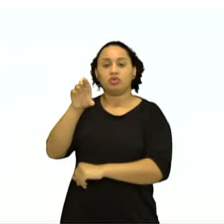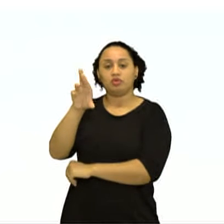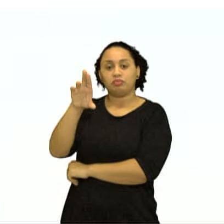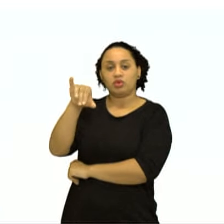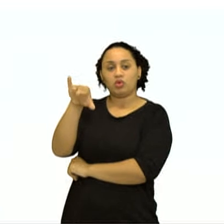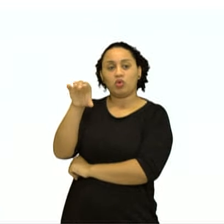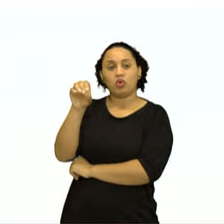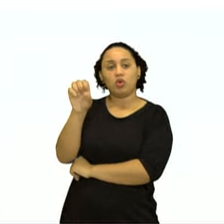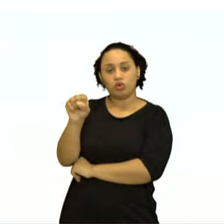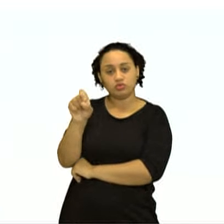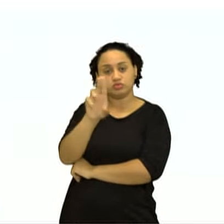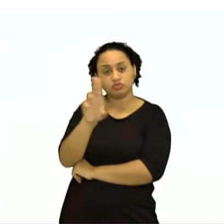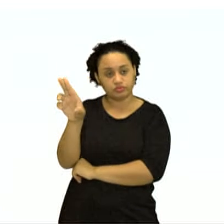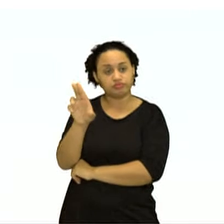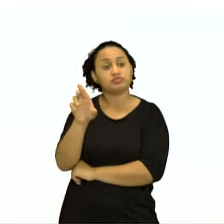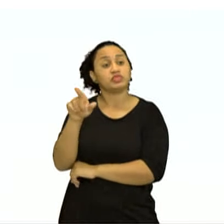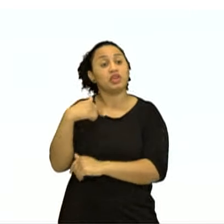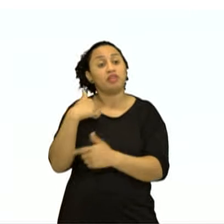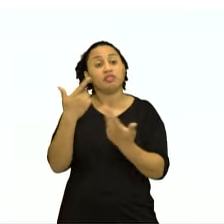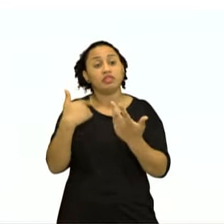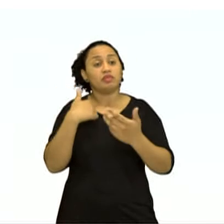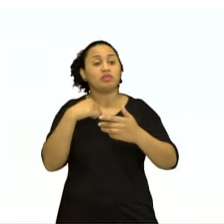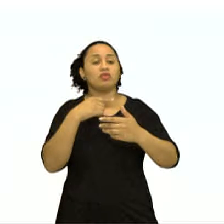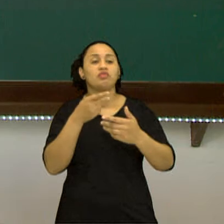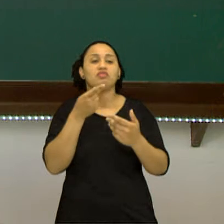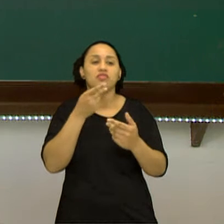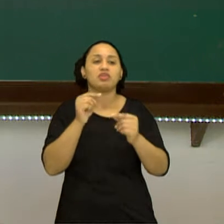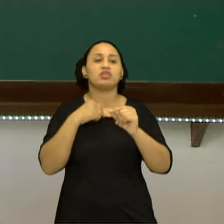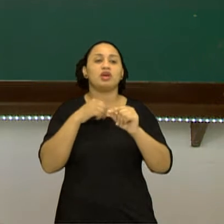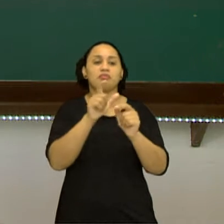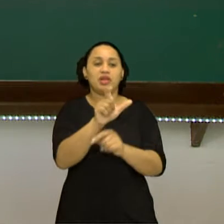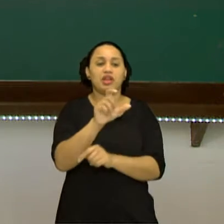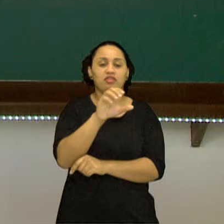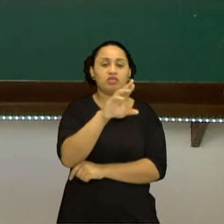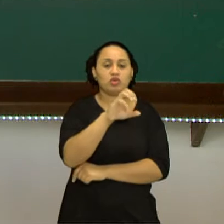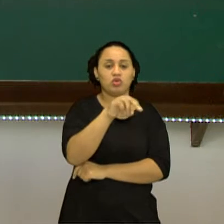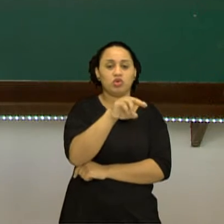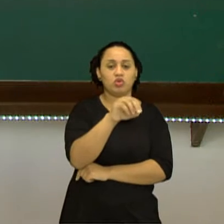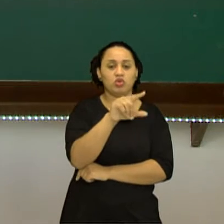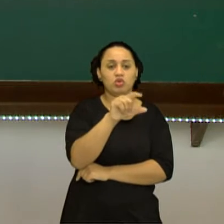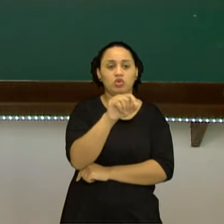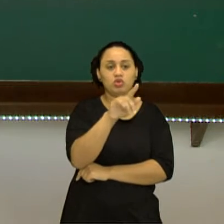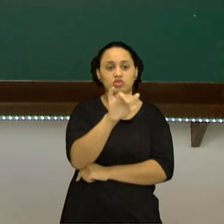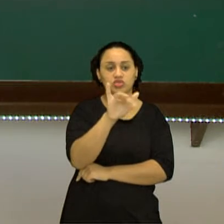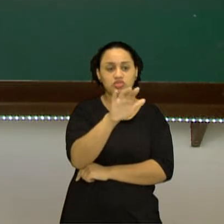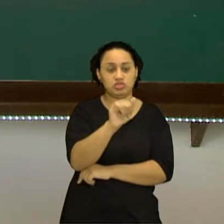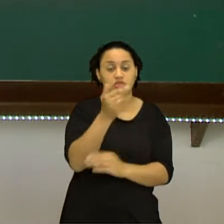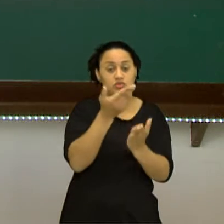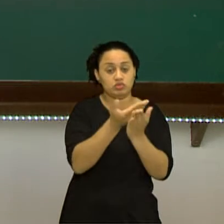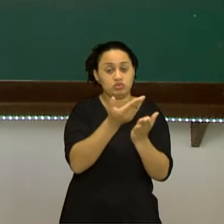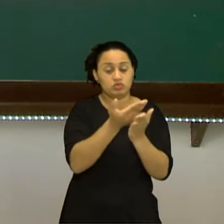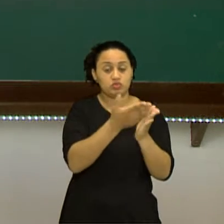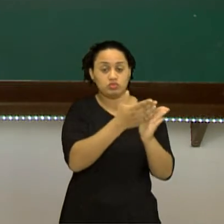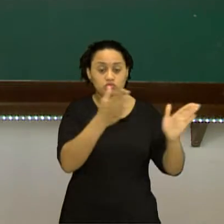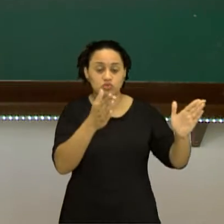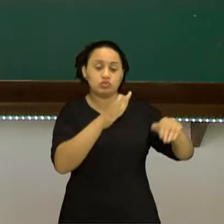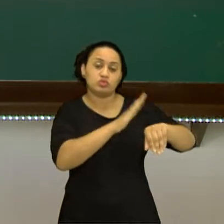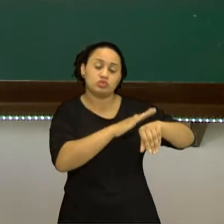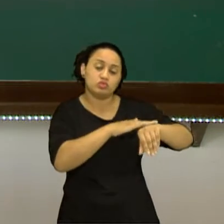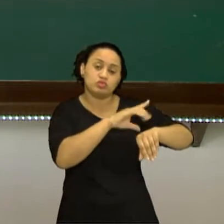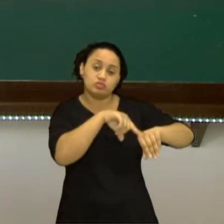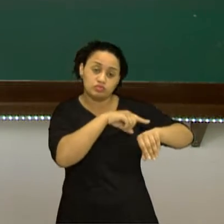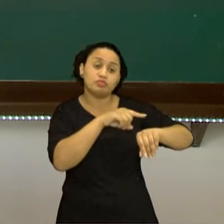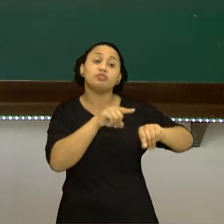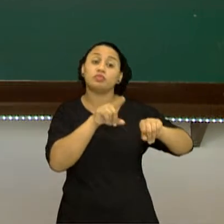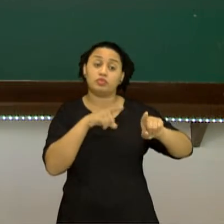tempo, tem relação com a mitologia grega, né? Então esse deus aí que era o deus do tempo, Cronos, e outros personagens que